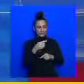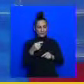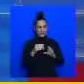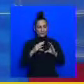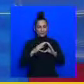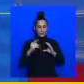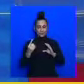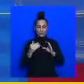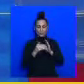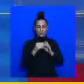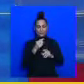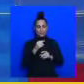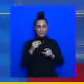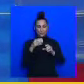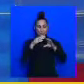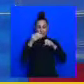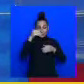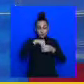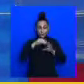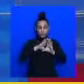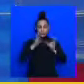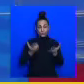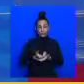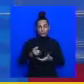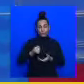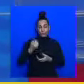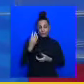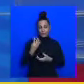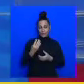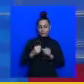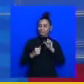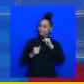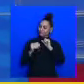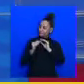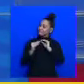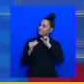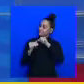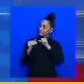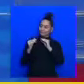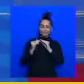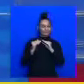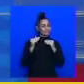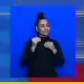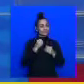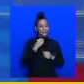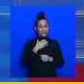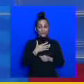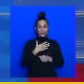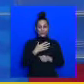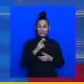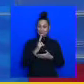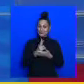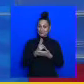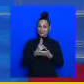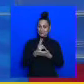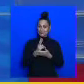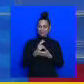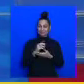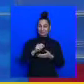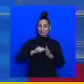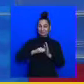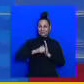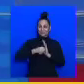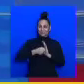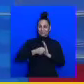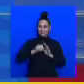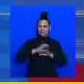bolas numeradas de 01 a 31 estão dentro do globo número 4? Sim, confirmo. Sim, confirmo. Muito bem. Vamos reiniciar